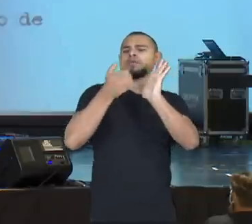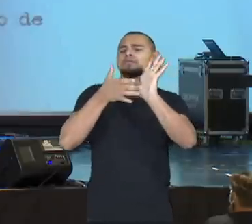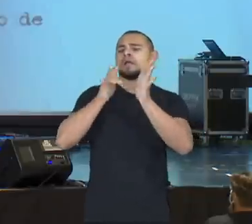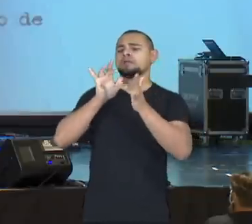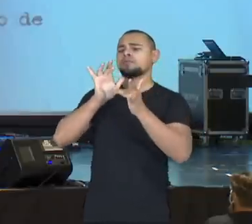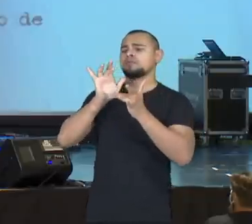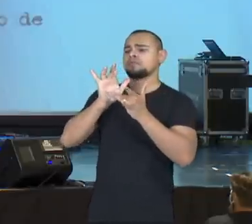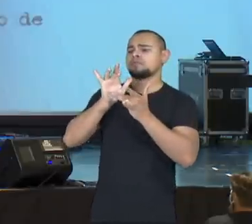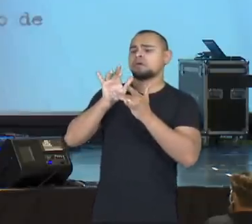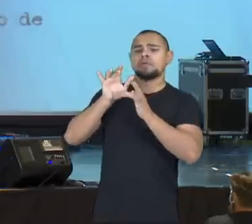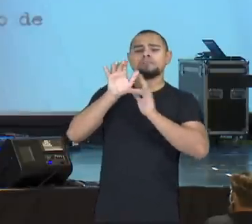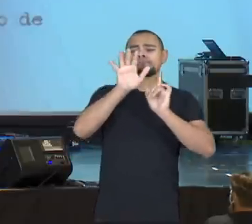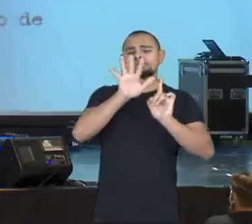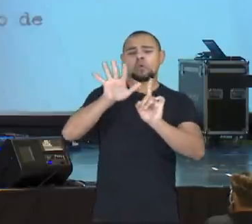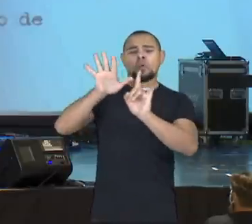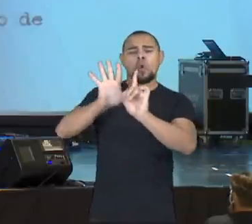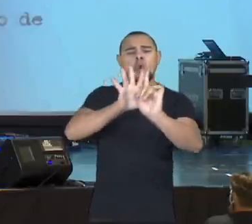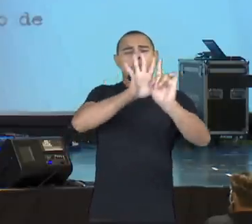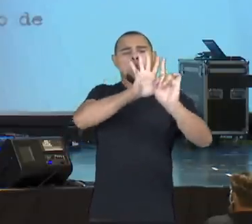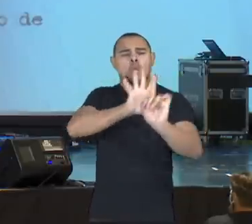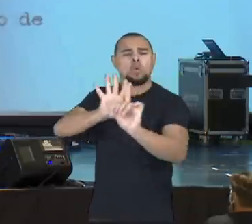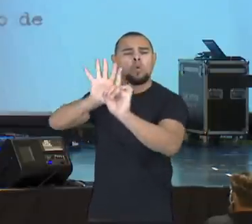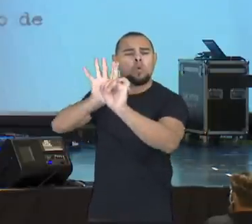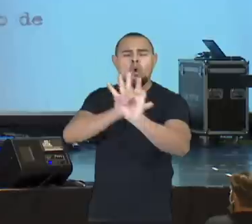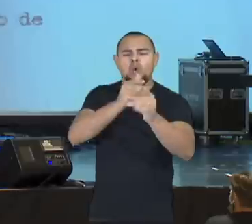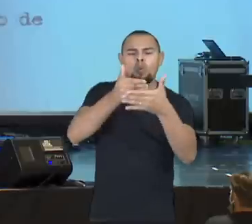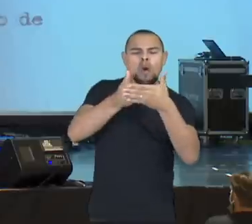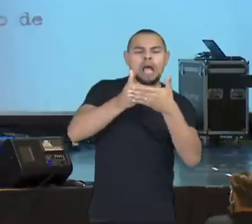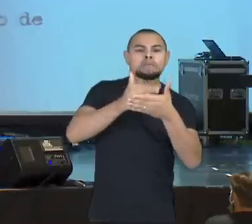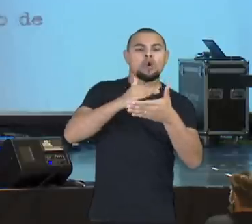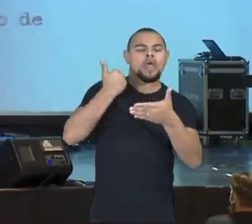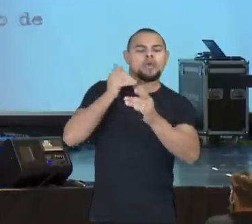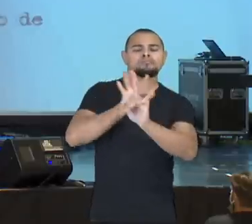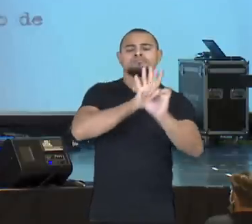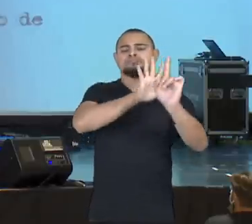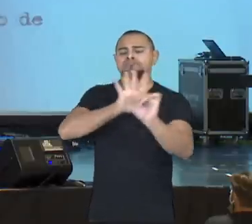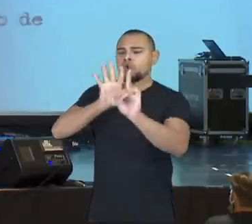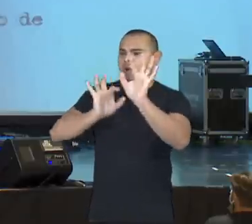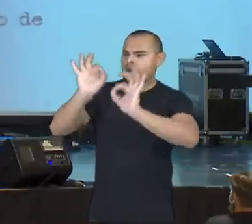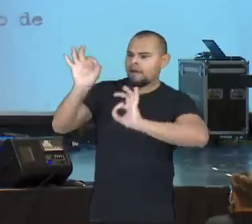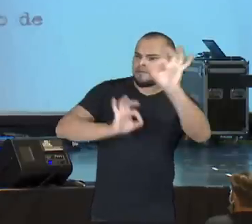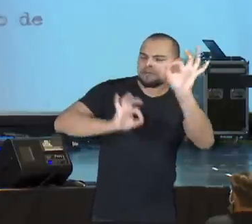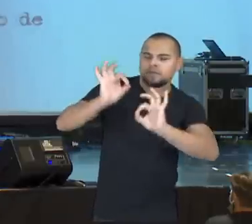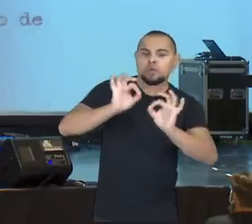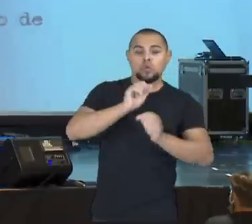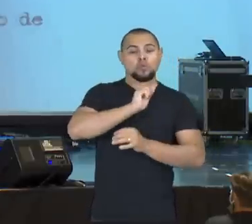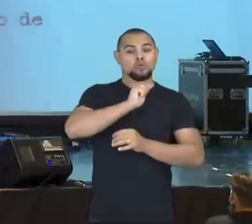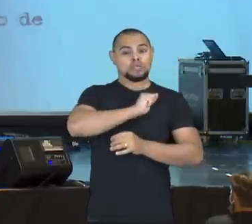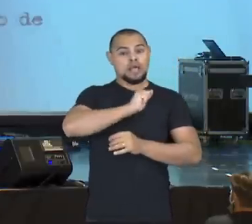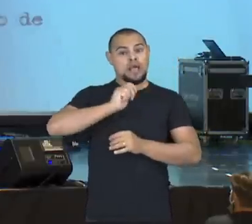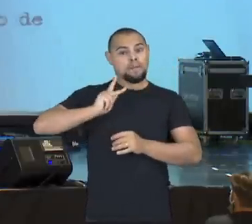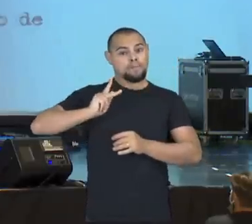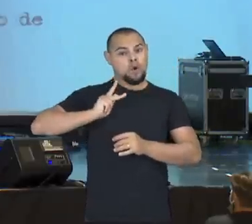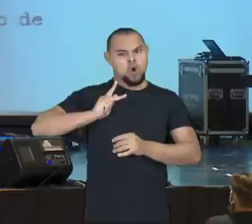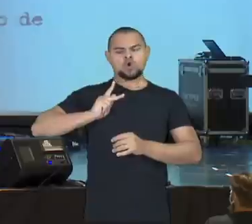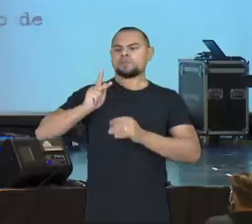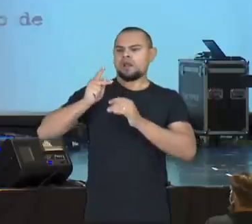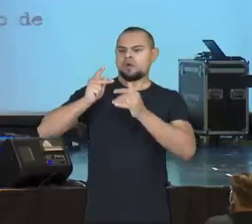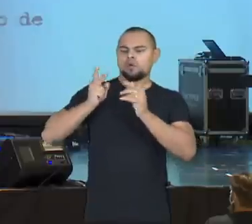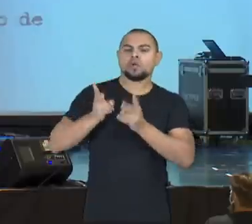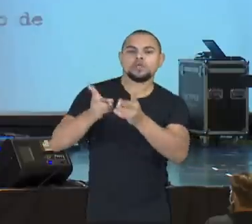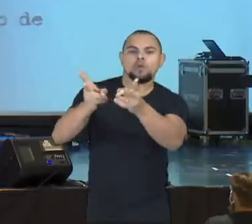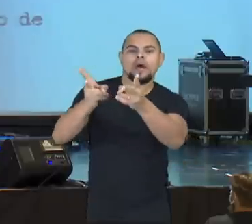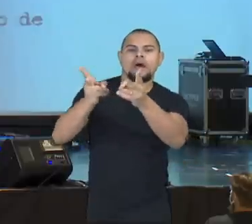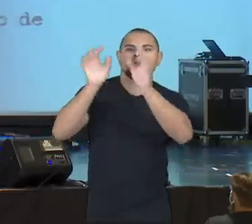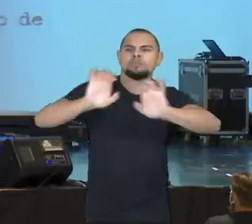ali caminhando do meio para o fim do seu ministério terreno e preparando os apóstolos para darem prosseguimento. Imagina,